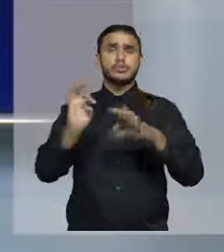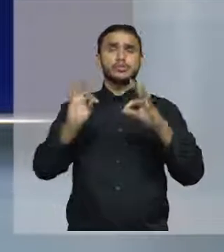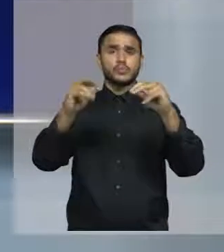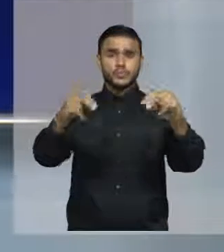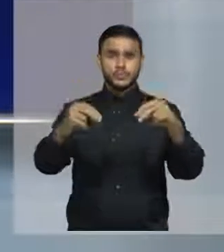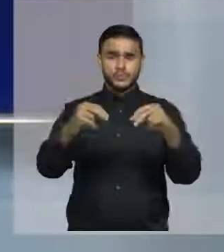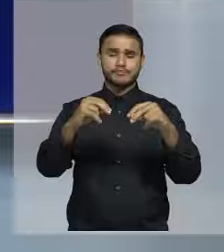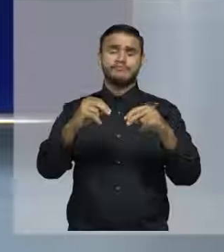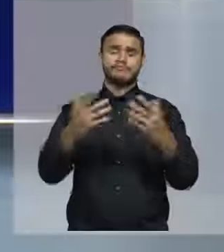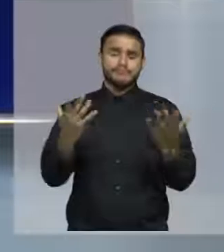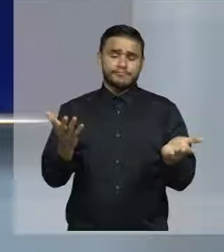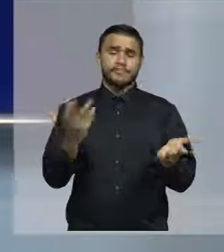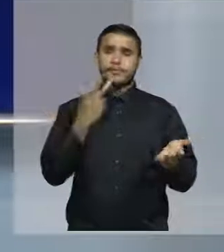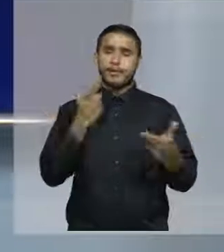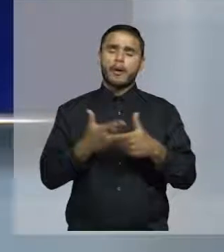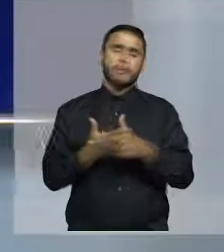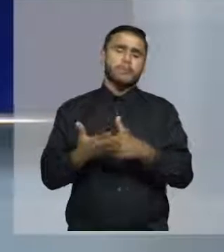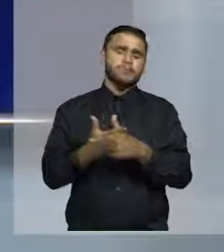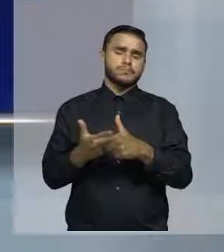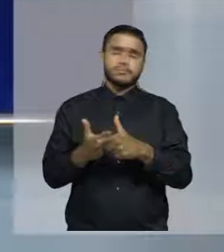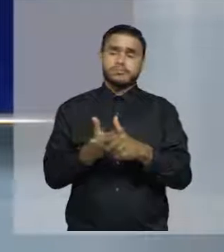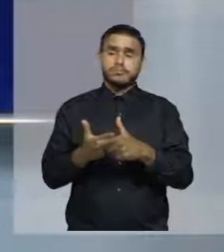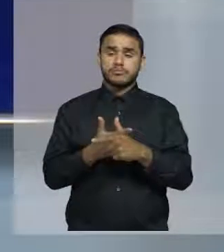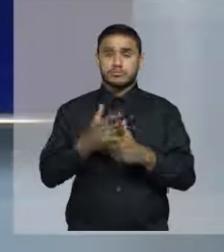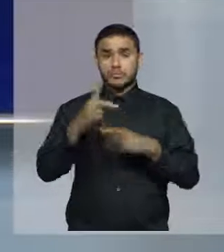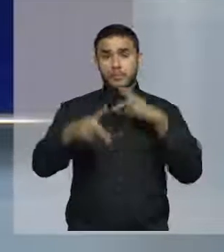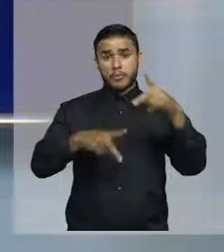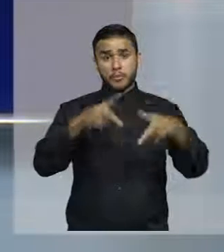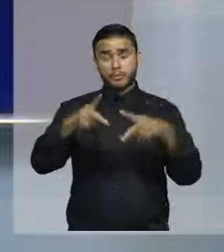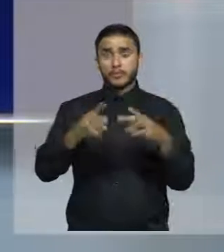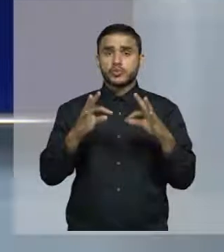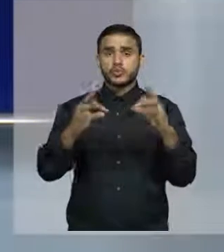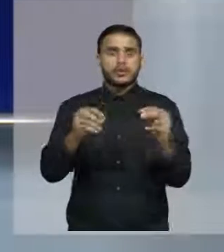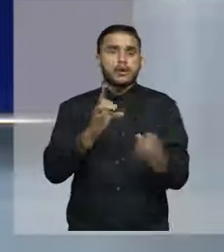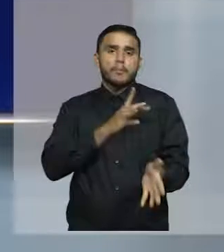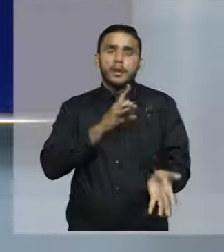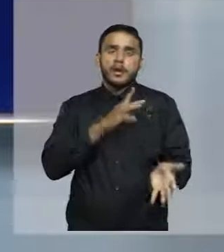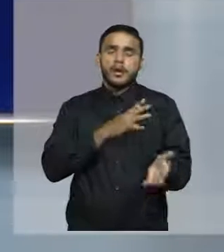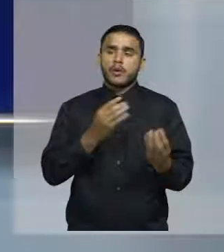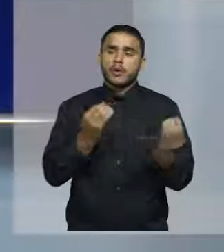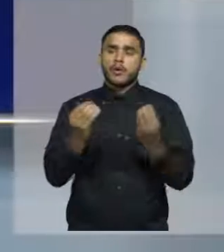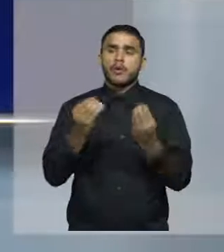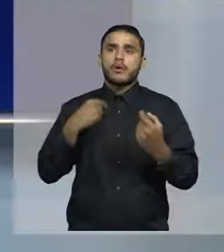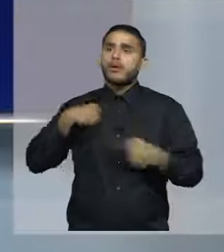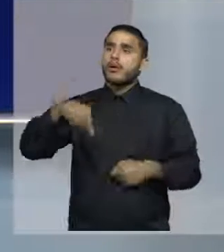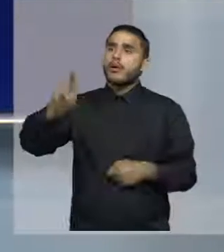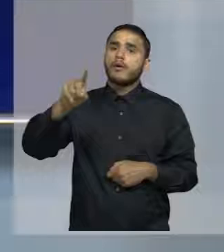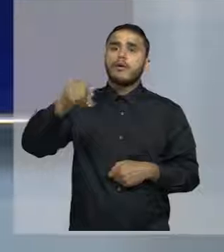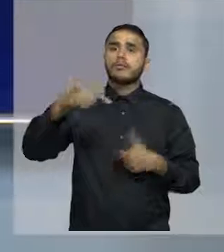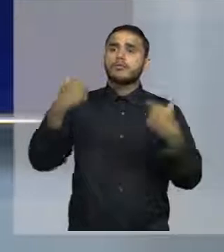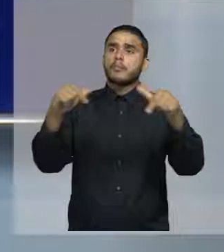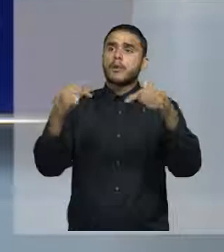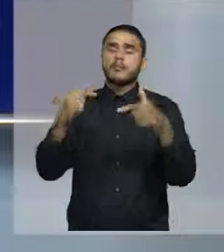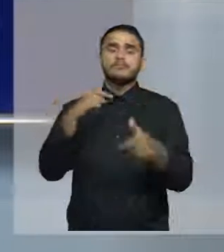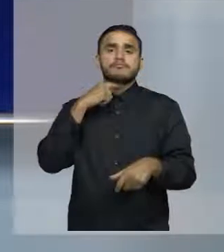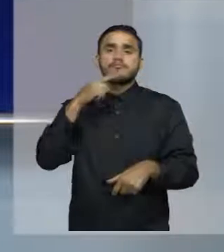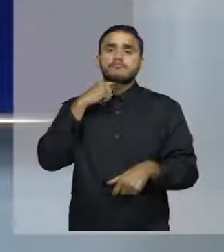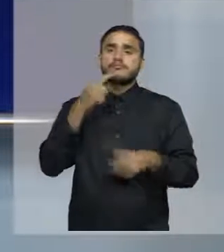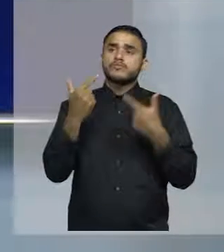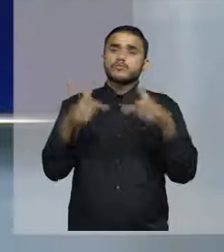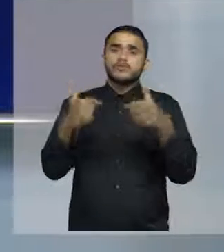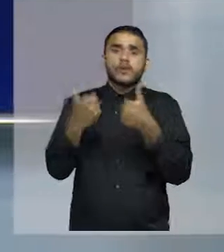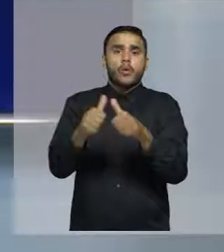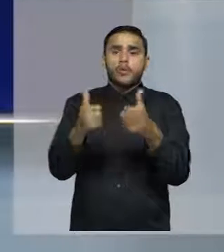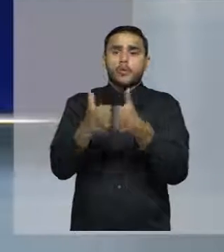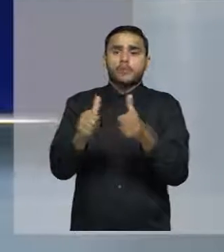crise da segurança pública, onde a população está, nesse instante, refém, sem poder sequer se deslocar para o seu trabalho, porque não